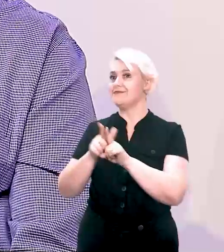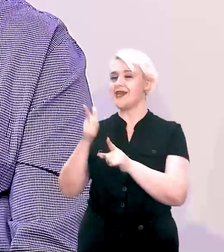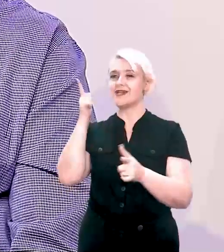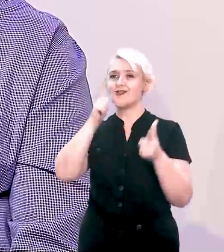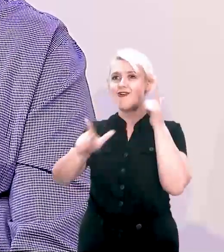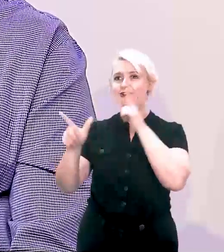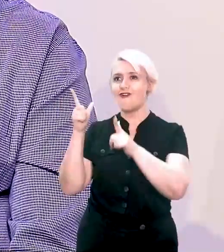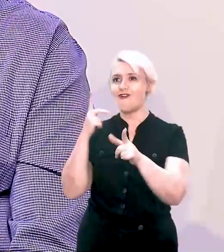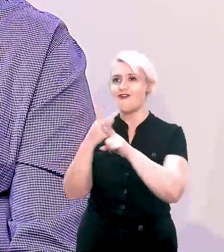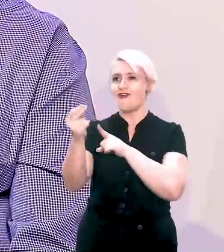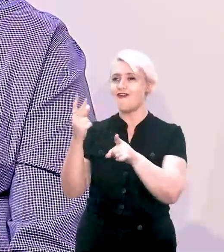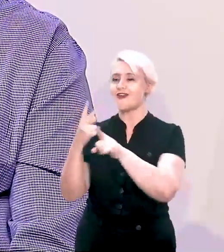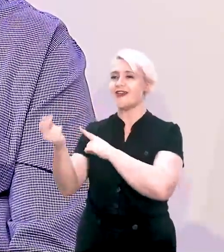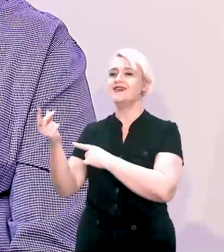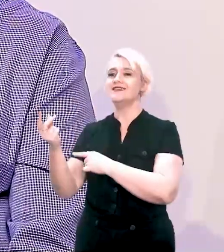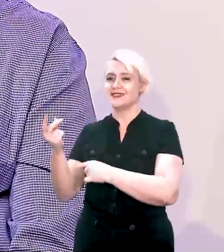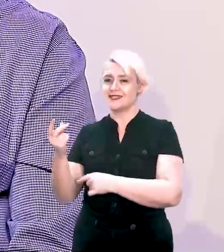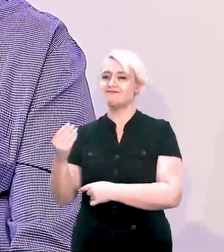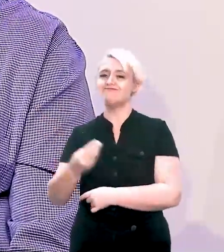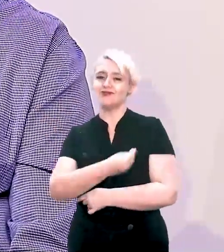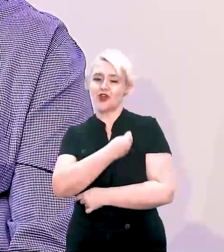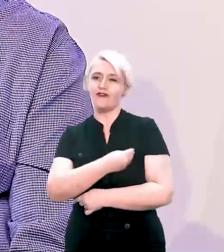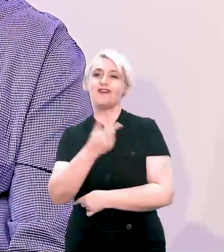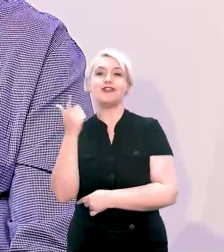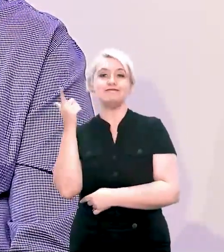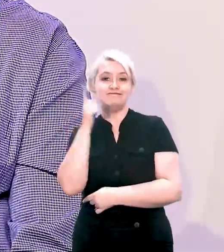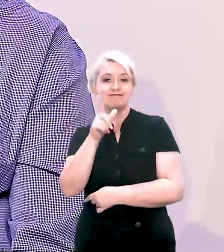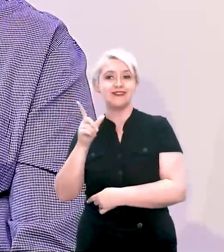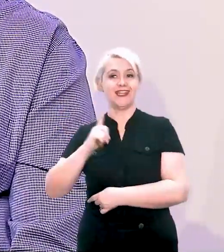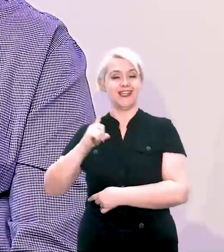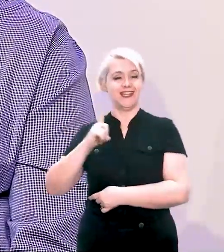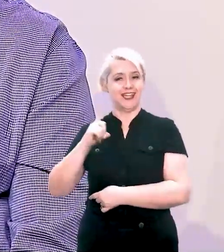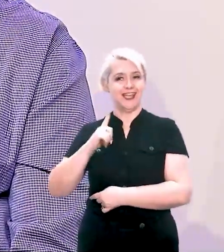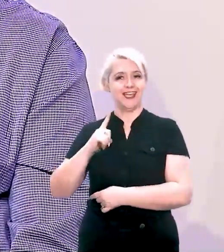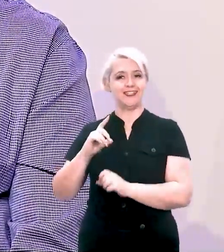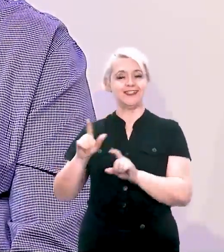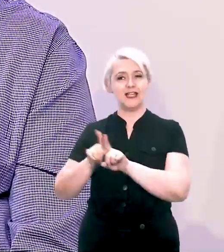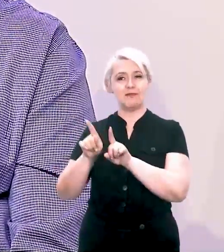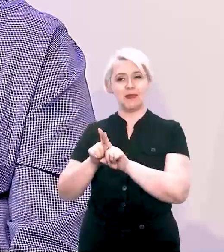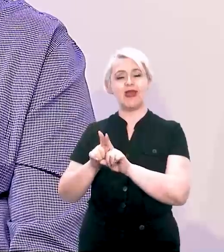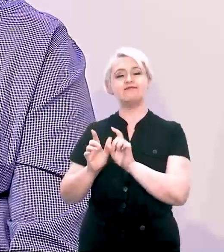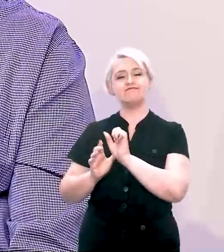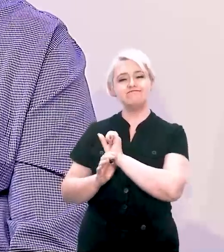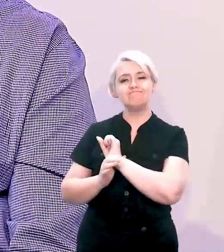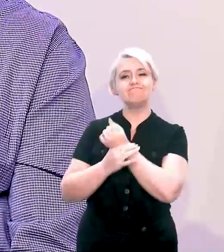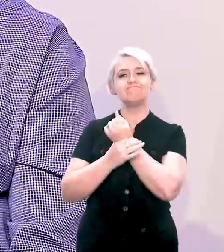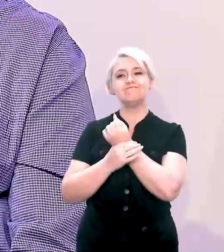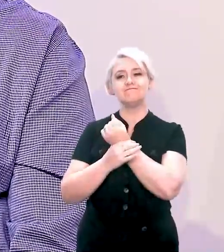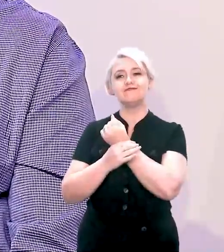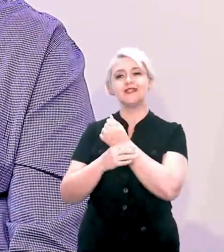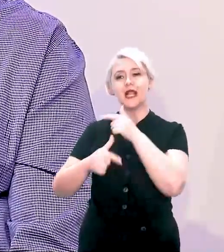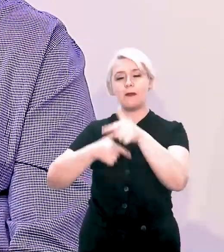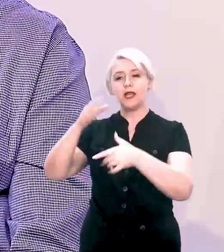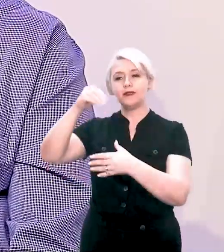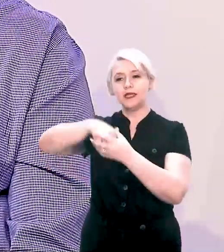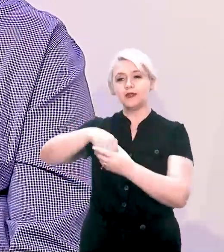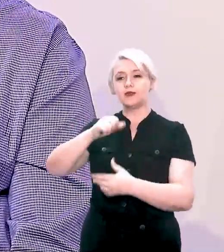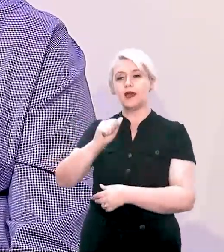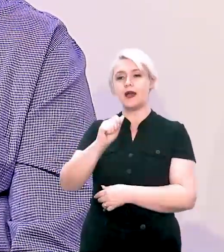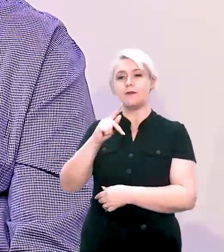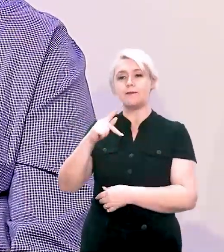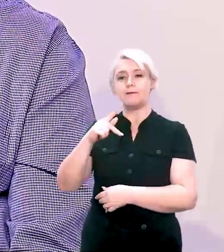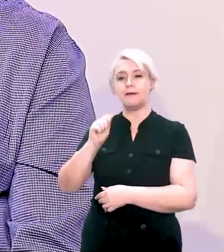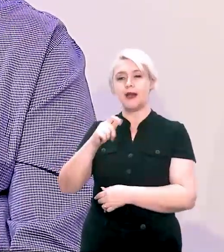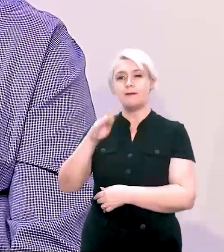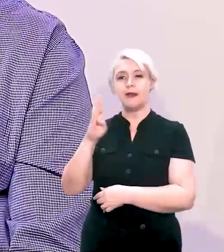conquistas que o destino tem permitido que você garanta à frente dessa grande instituição que